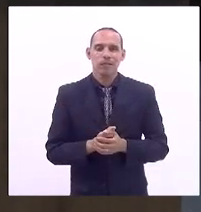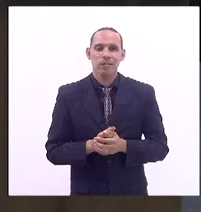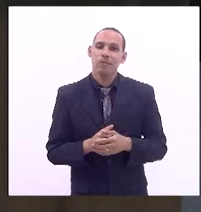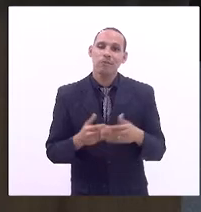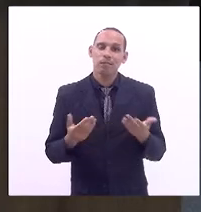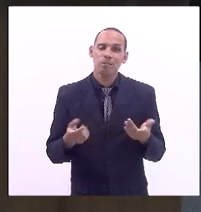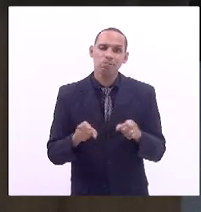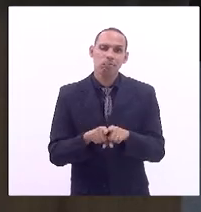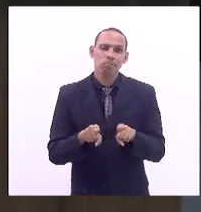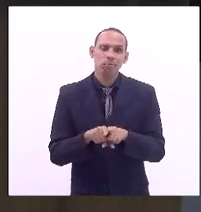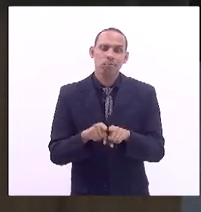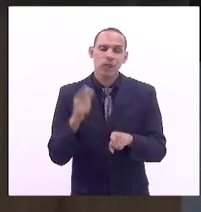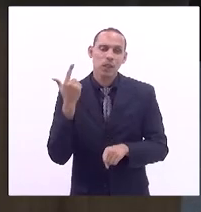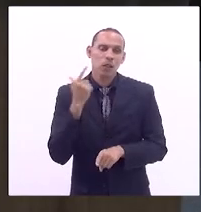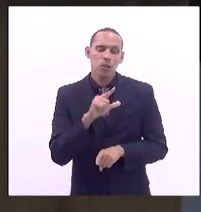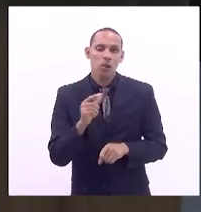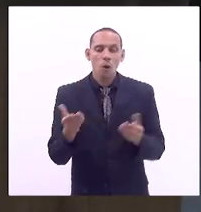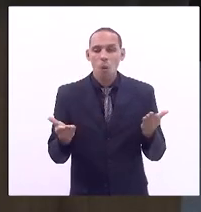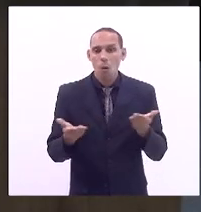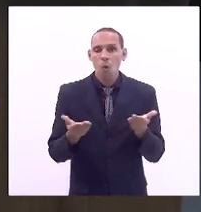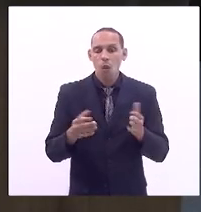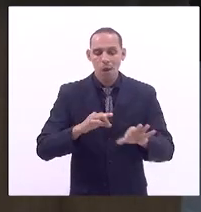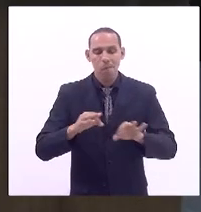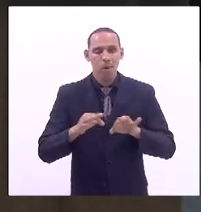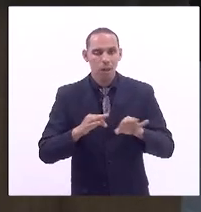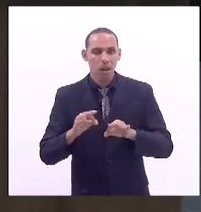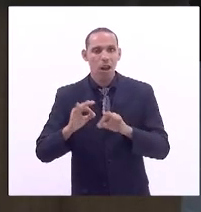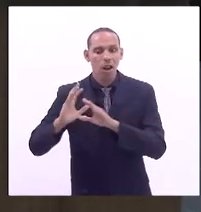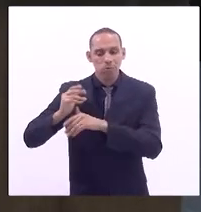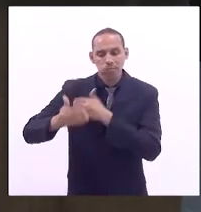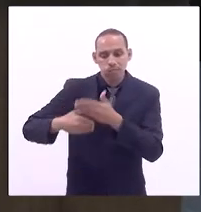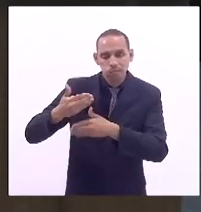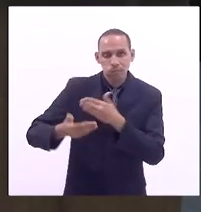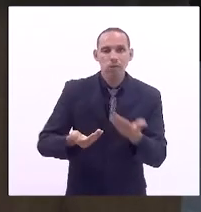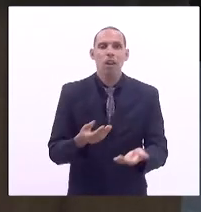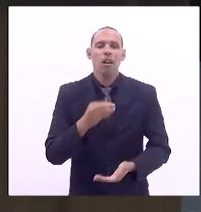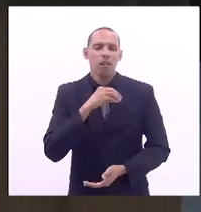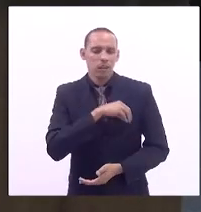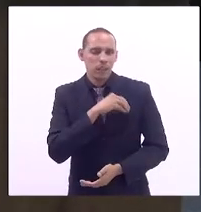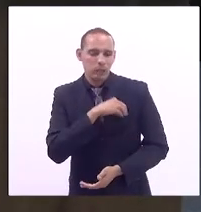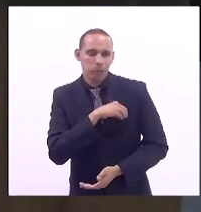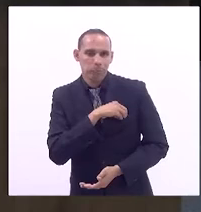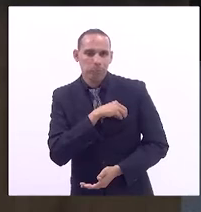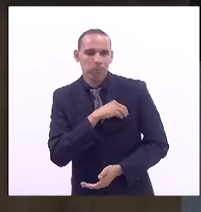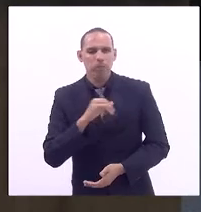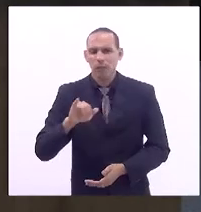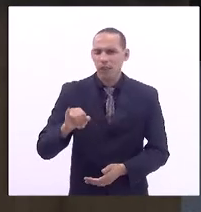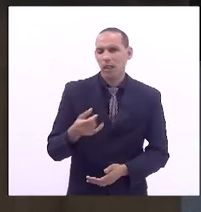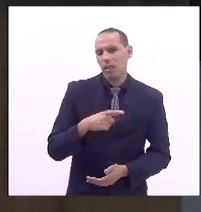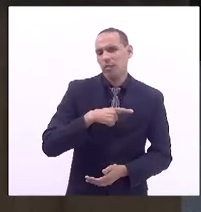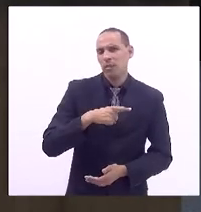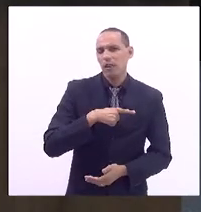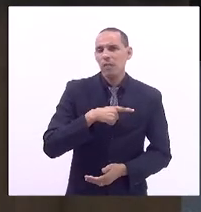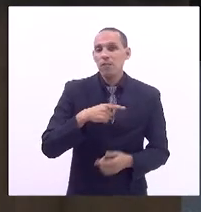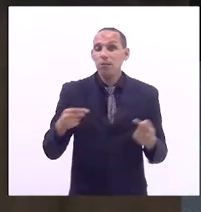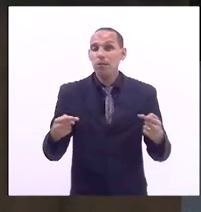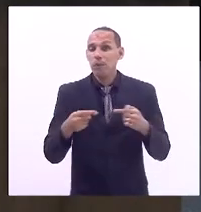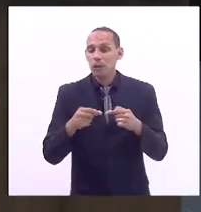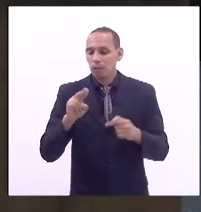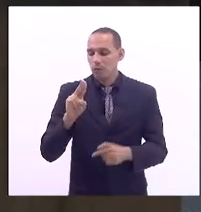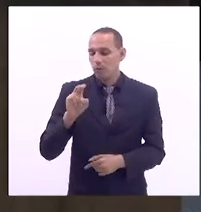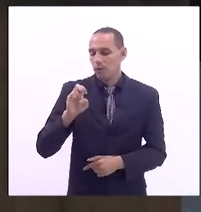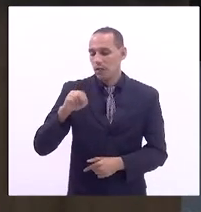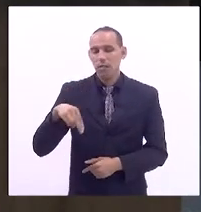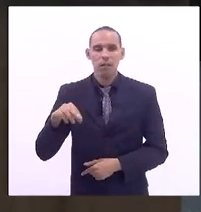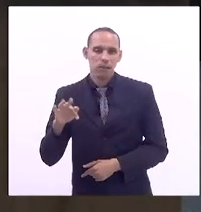que em alguma maneira conseguiram hoje tem um plano de cargos carreiras e salários que tem algumas vantagens com relação ao da